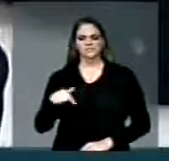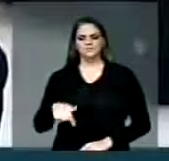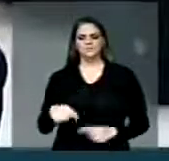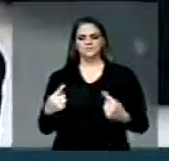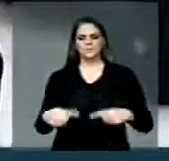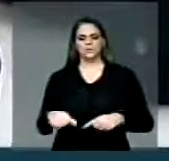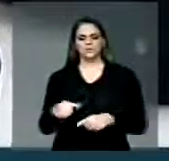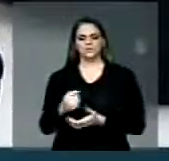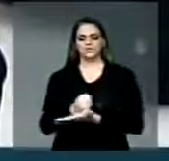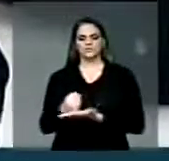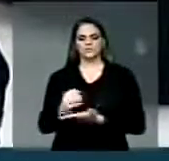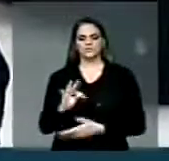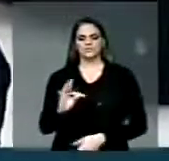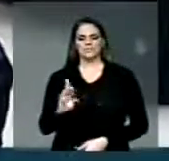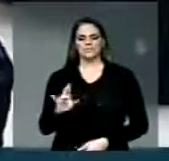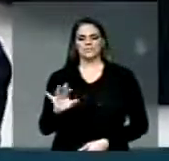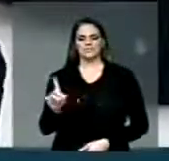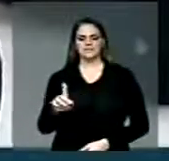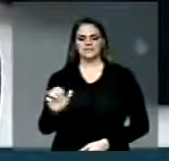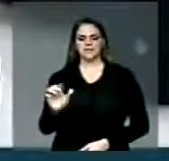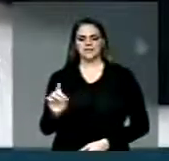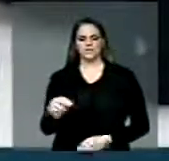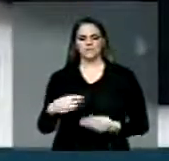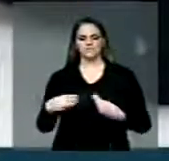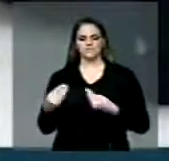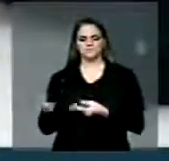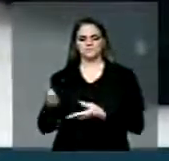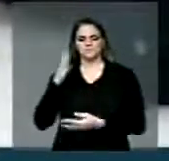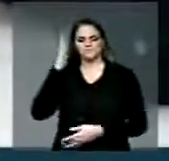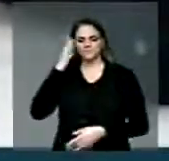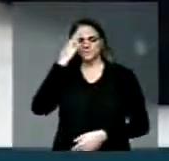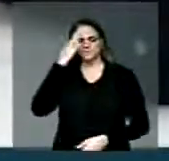as terceirizações. É do que fala o nosso pronunciamento. Muito obrigado, presidente.